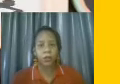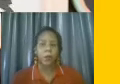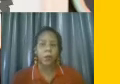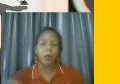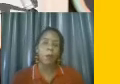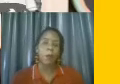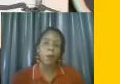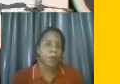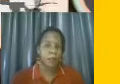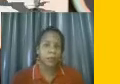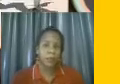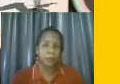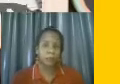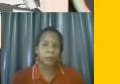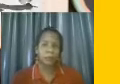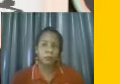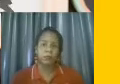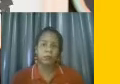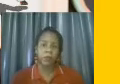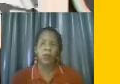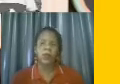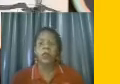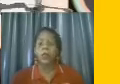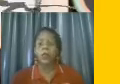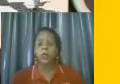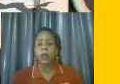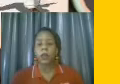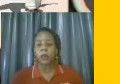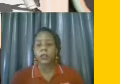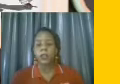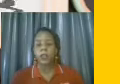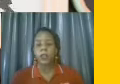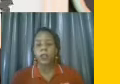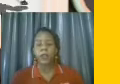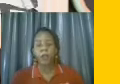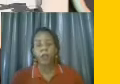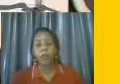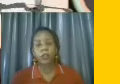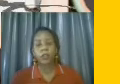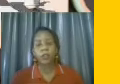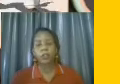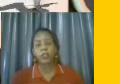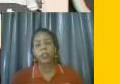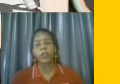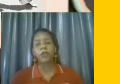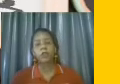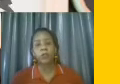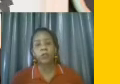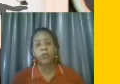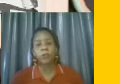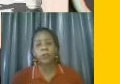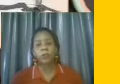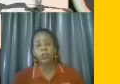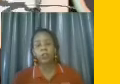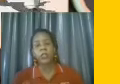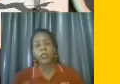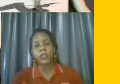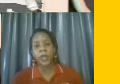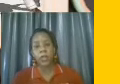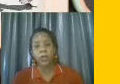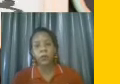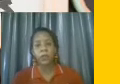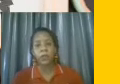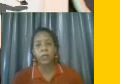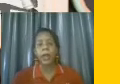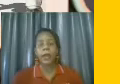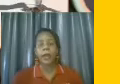africanos para com o povo brasileiro, né? Então, assim, até hoje a gente ainda tem costume de utilizar